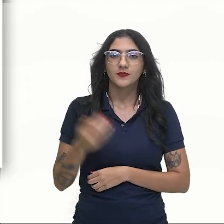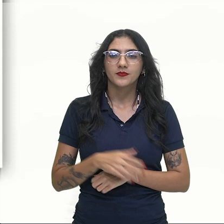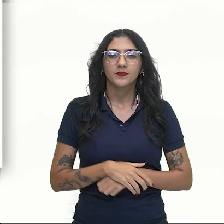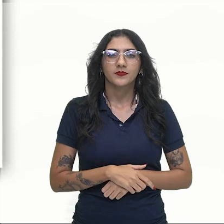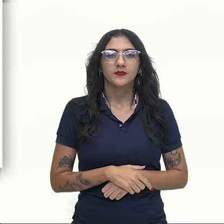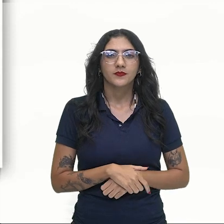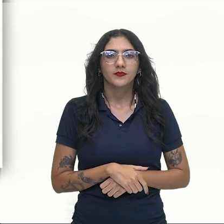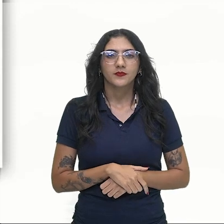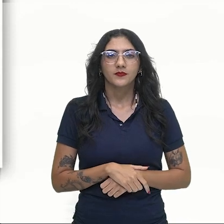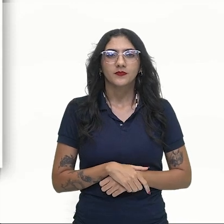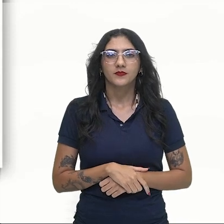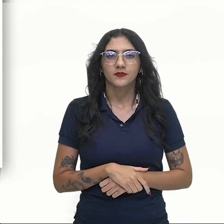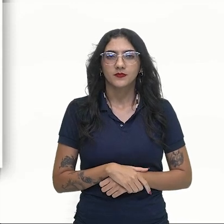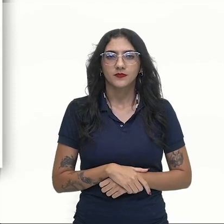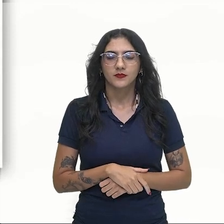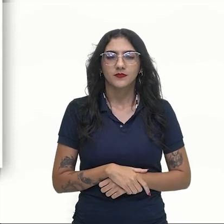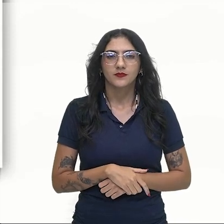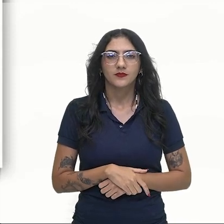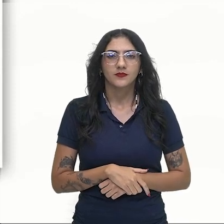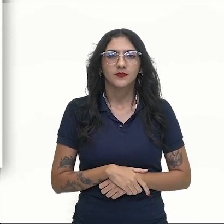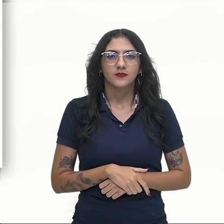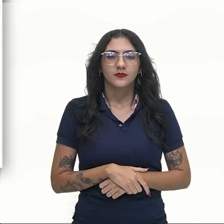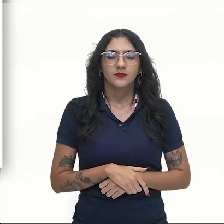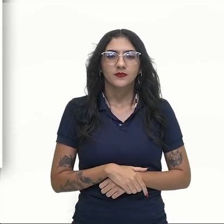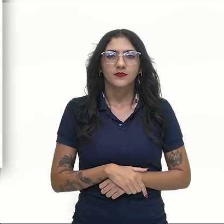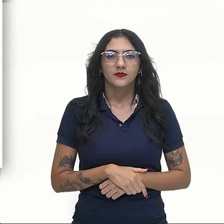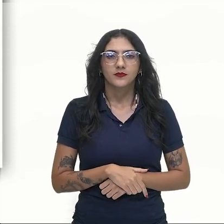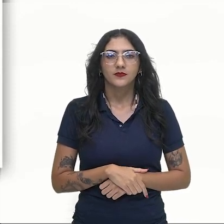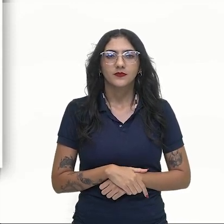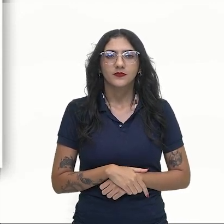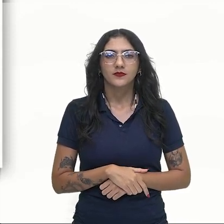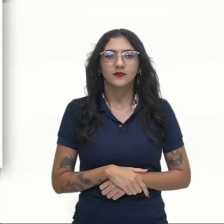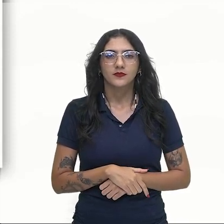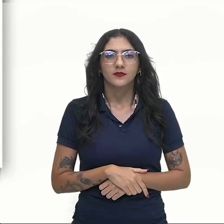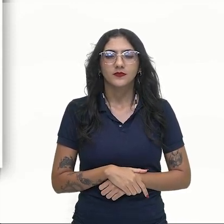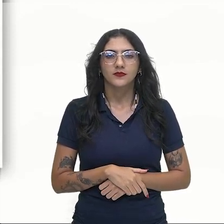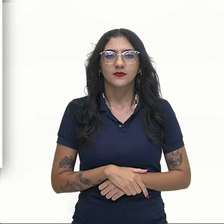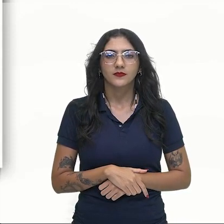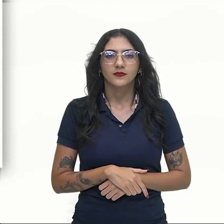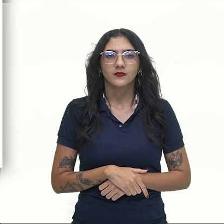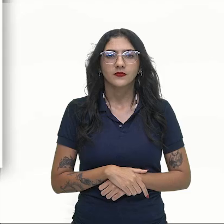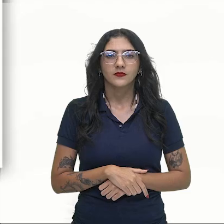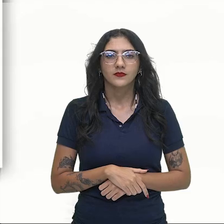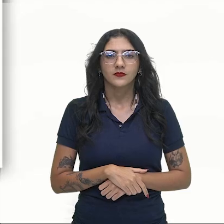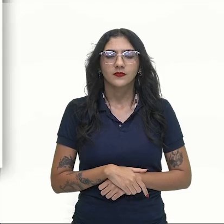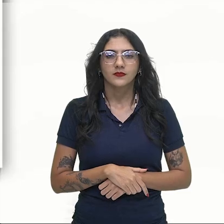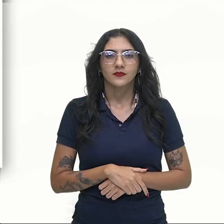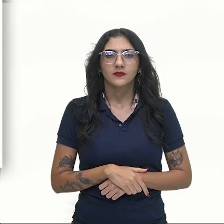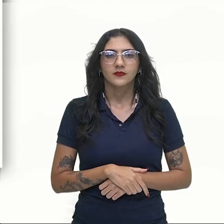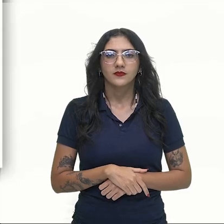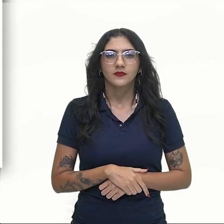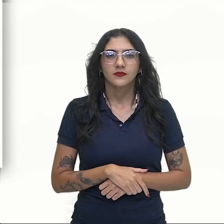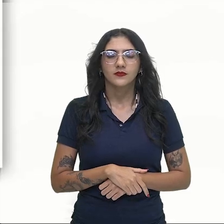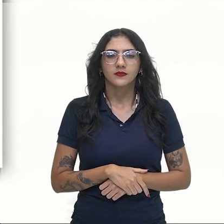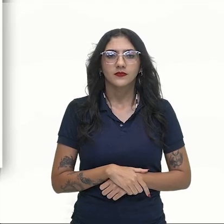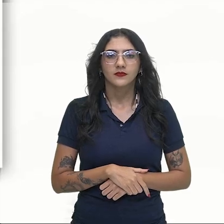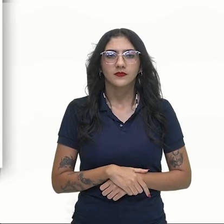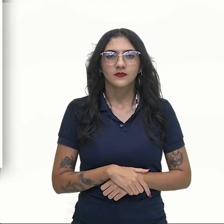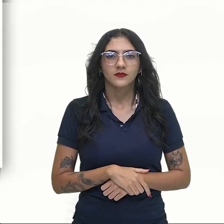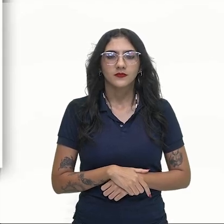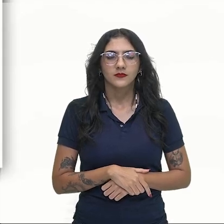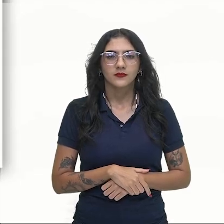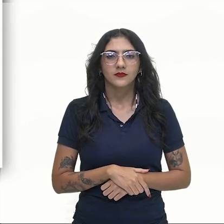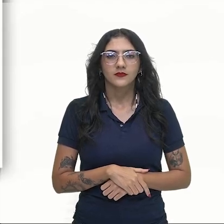of Georgia, the sons of former slaves and the sons of former slaves' owners will be able to sit